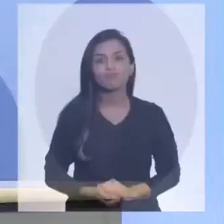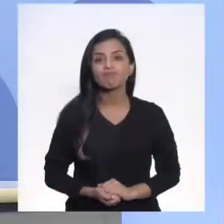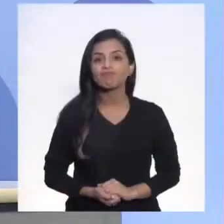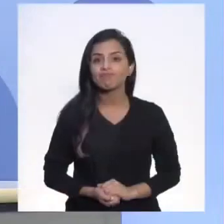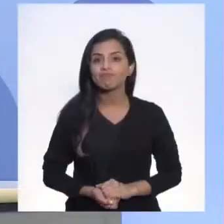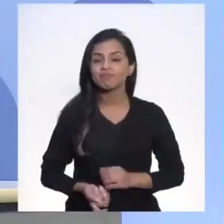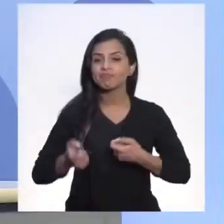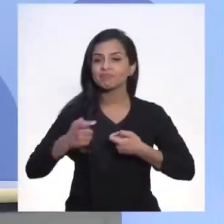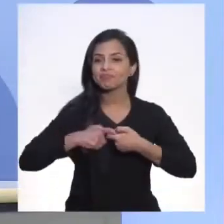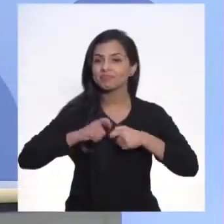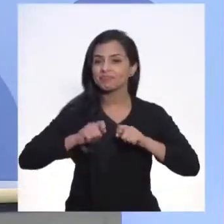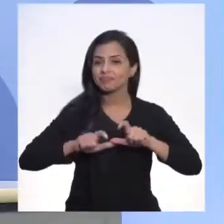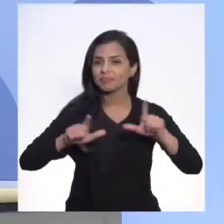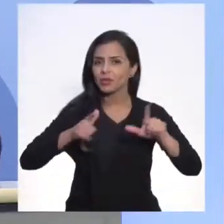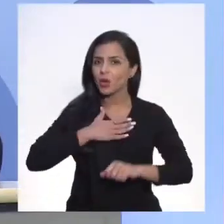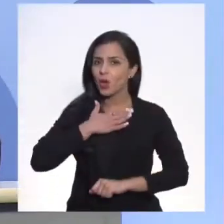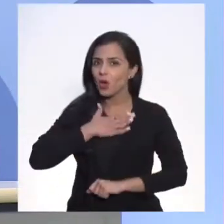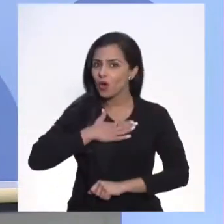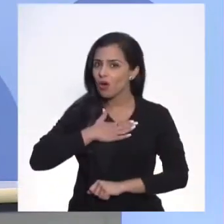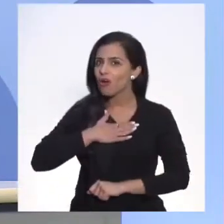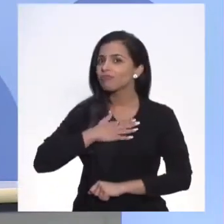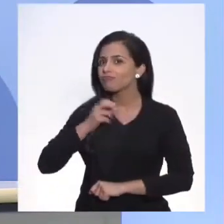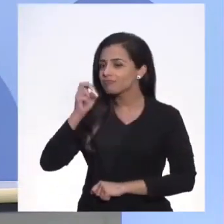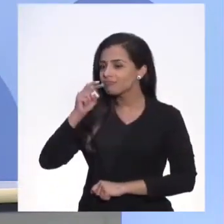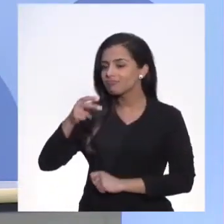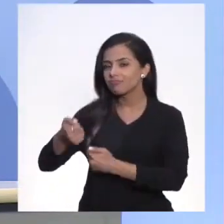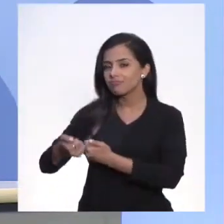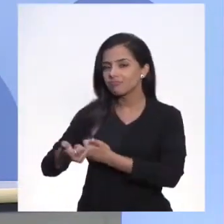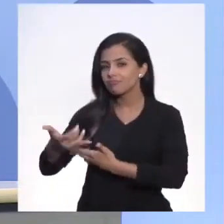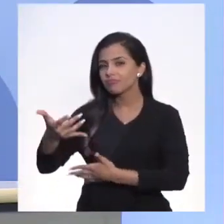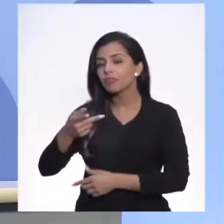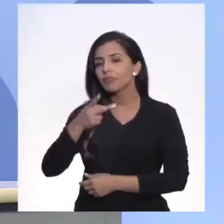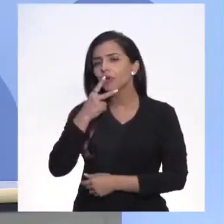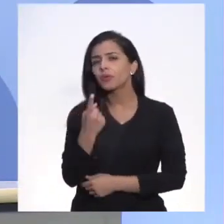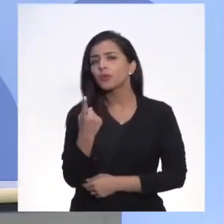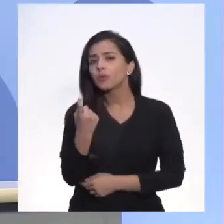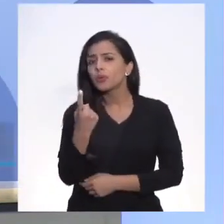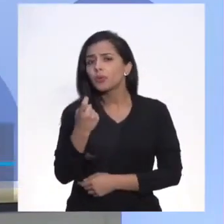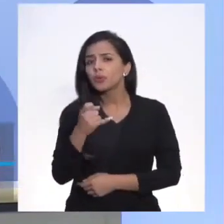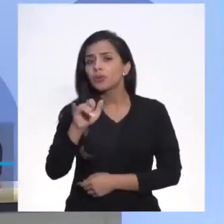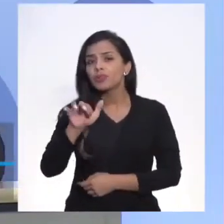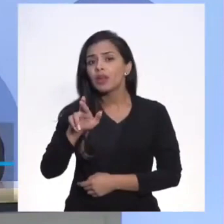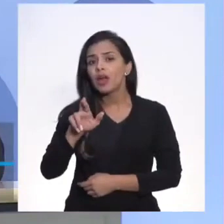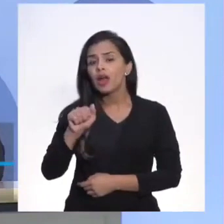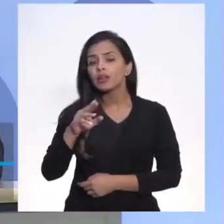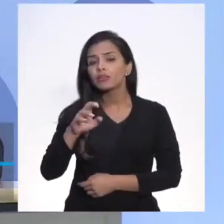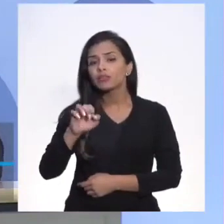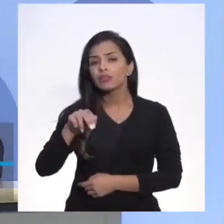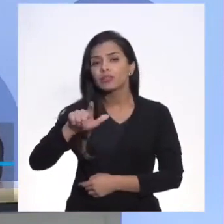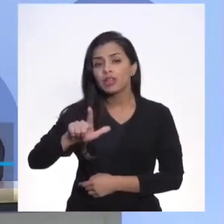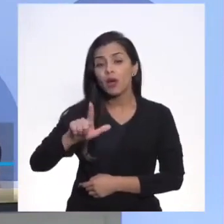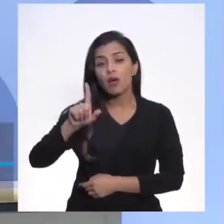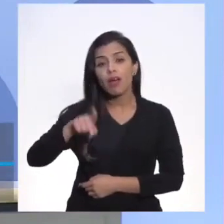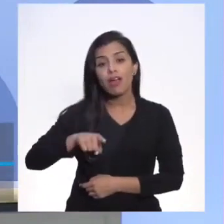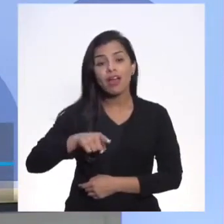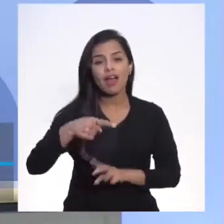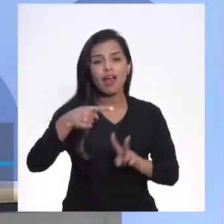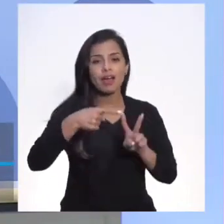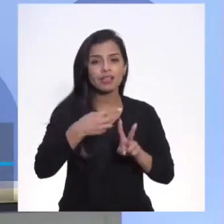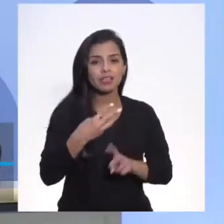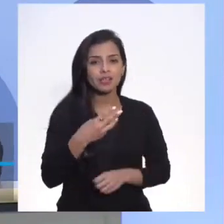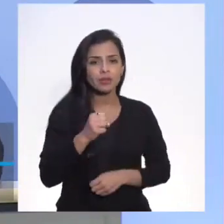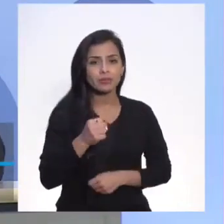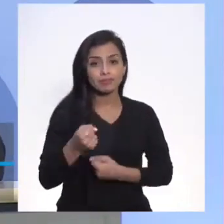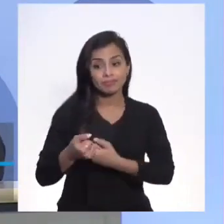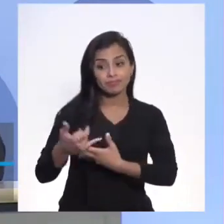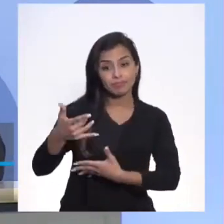Voltamos do chat. Gostei de ver, viu, professora Inês? Eles falaram que o único irracional é o raiz de 38. Quem falou isso? Então, vou falar diversos